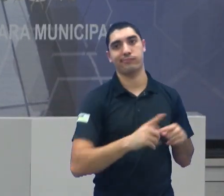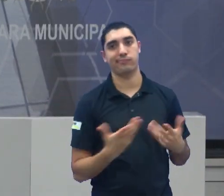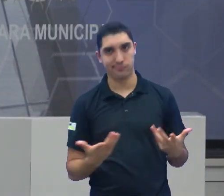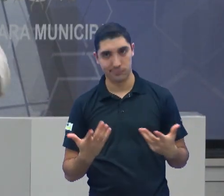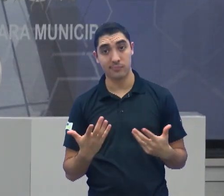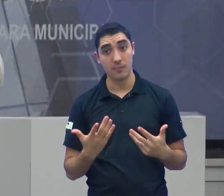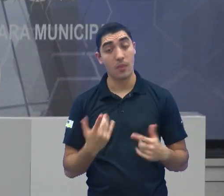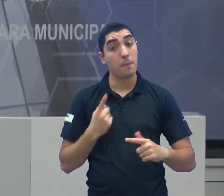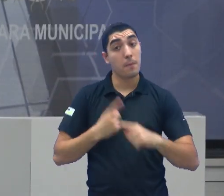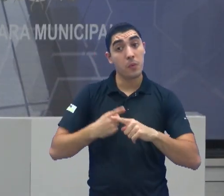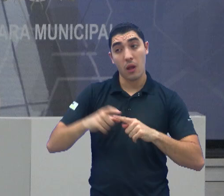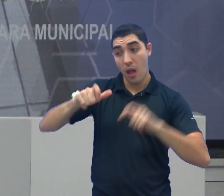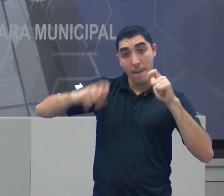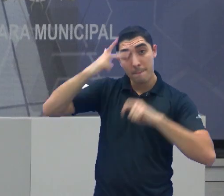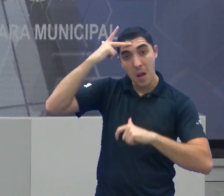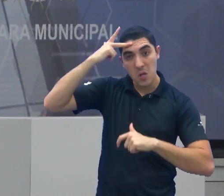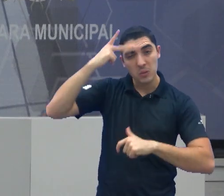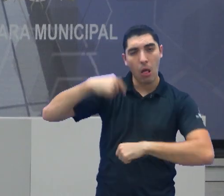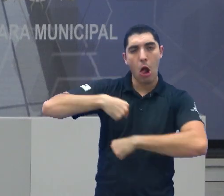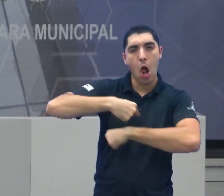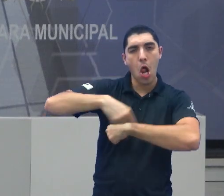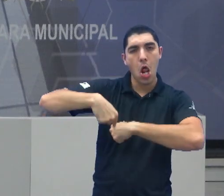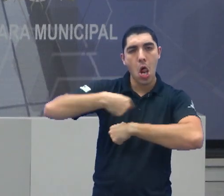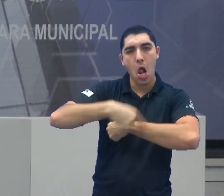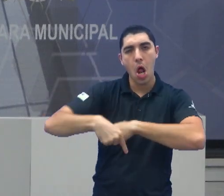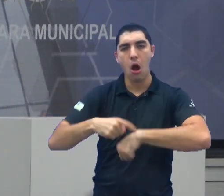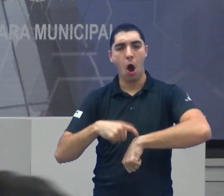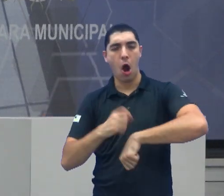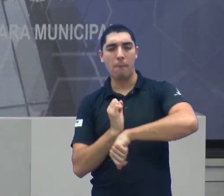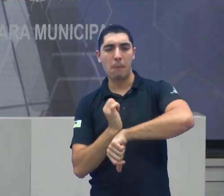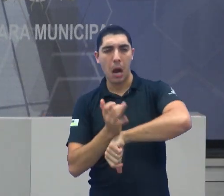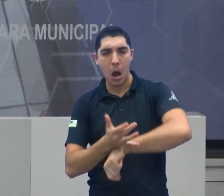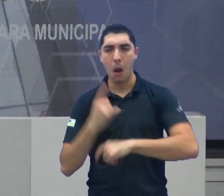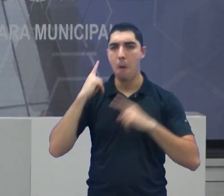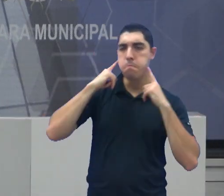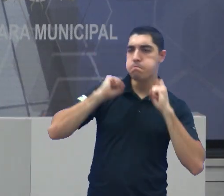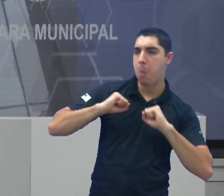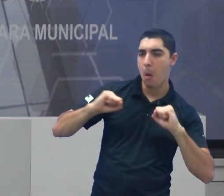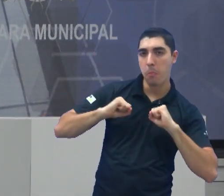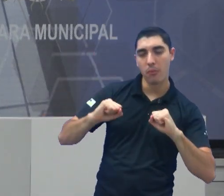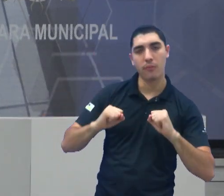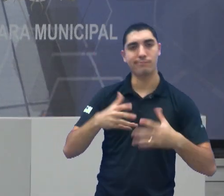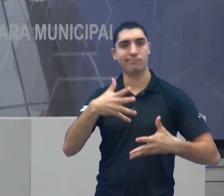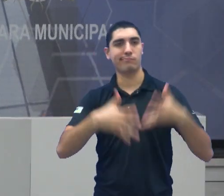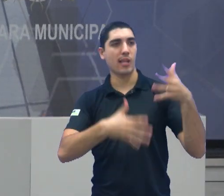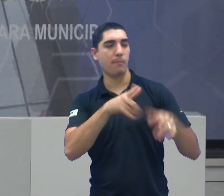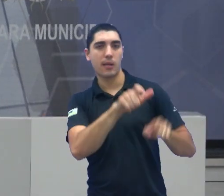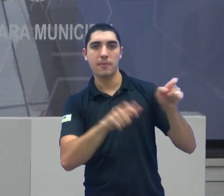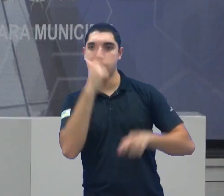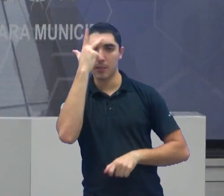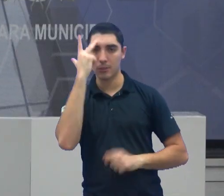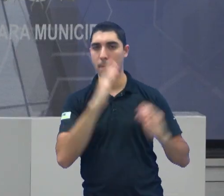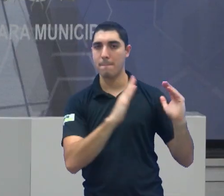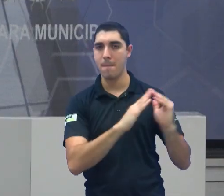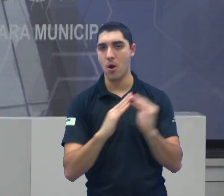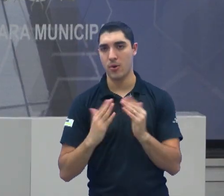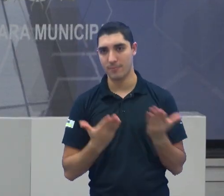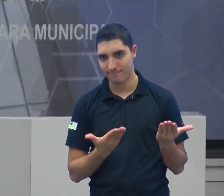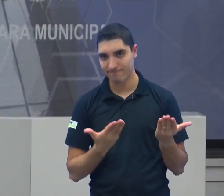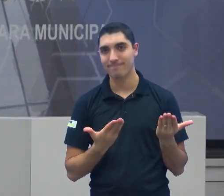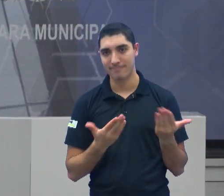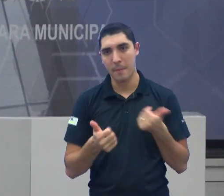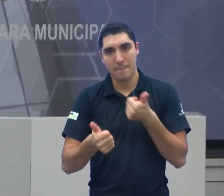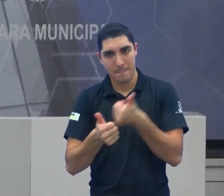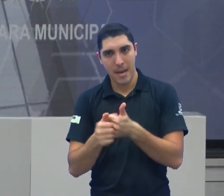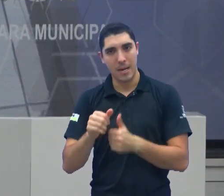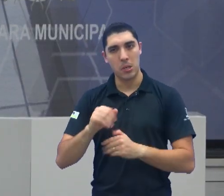vai embora, ele não vai embora, fica ali conversando, ouvindo som alto e acaba atrapalhando os vizinhos, os moradores daquela redondeza ali da Vila